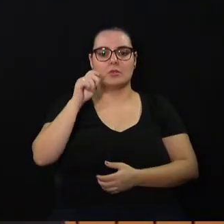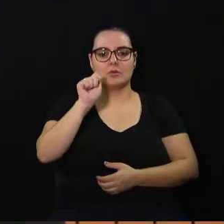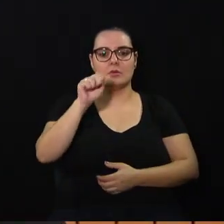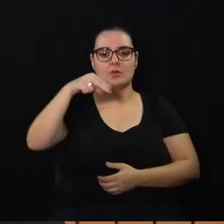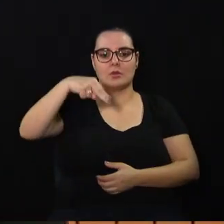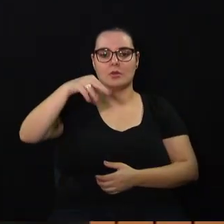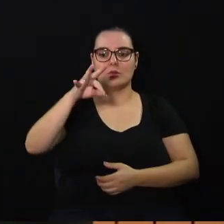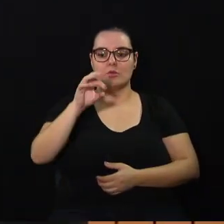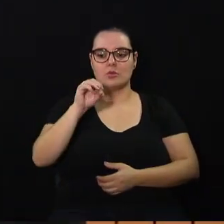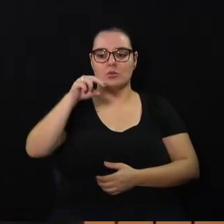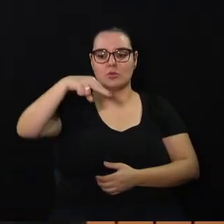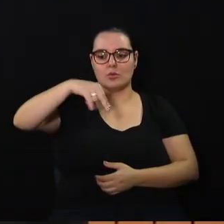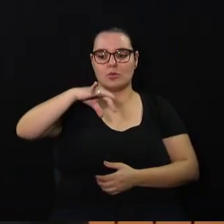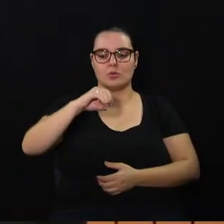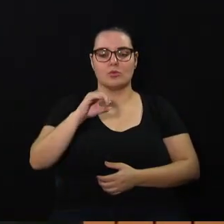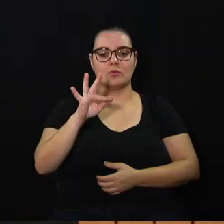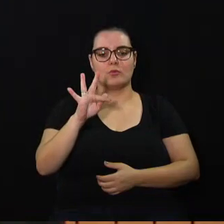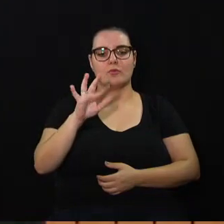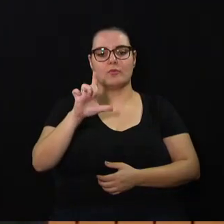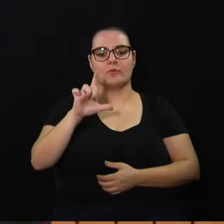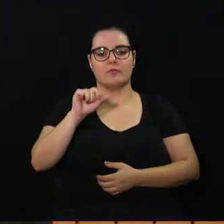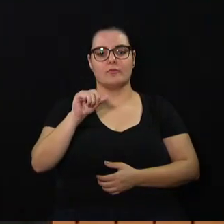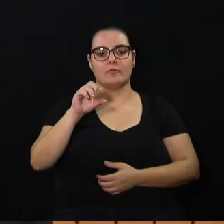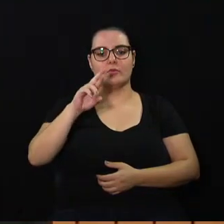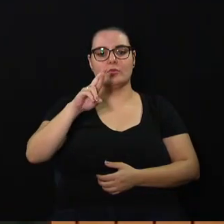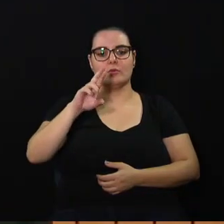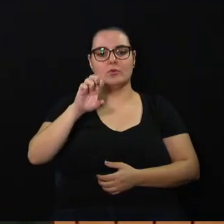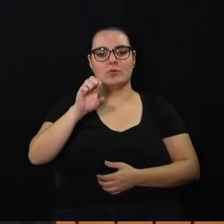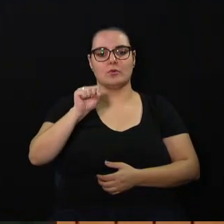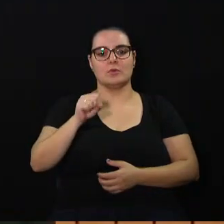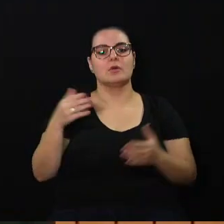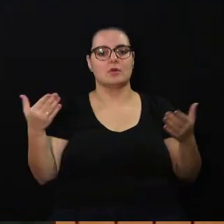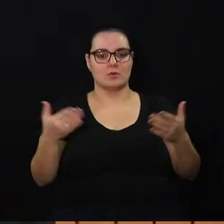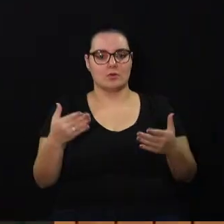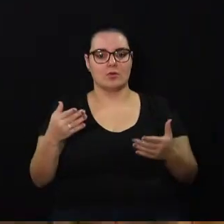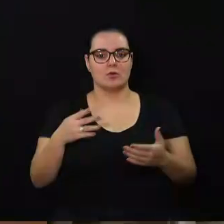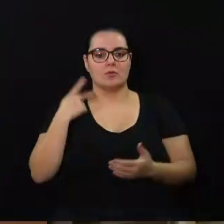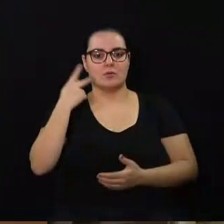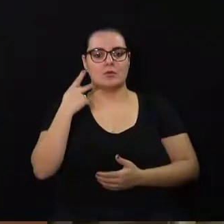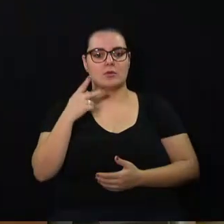com a palavra agora o vereador jorge da farmácia